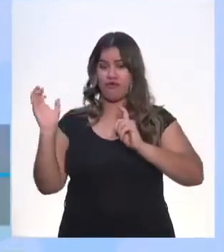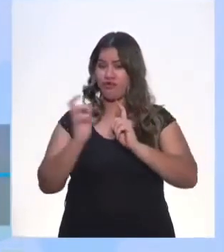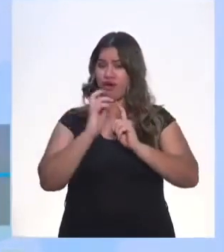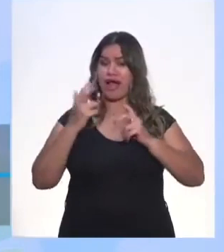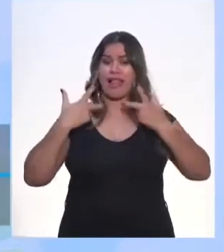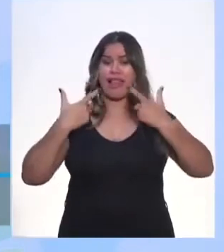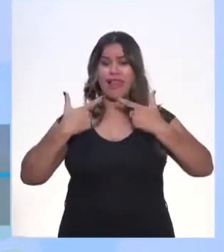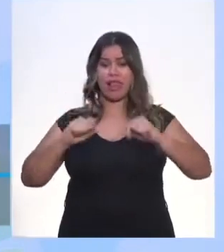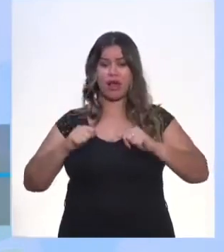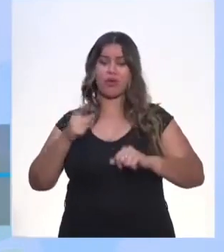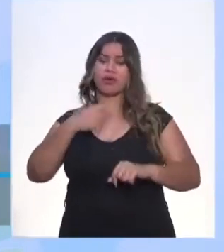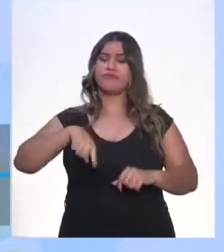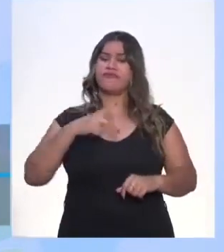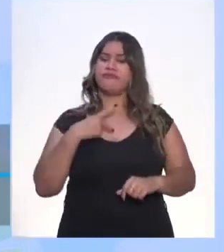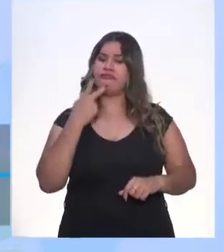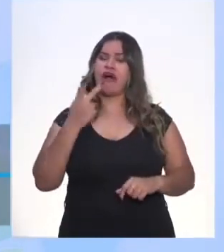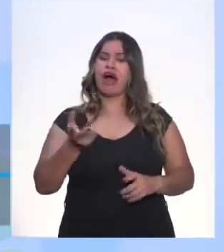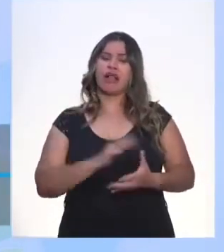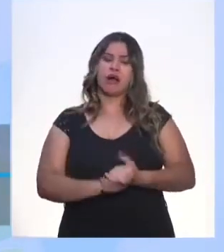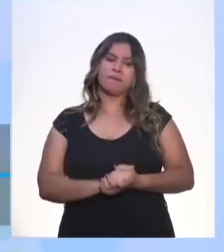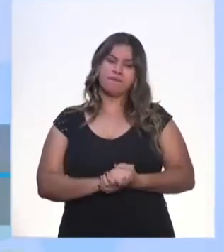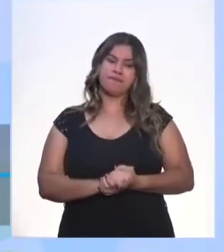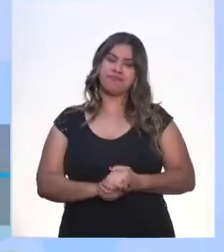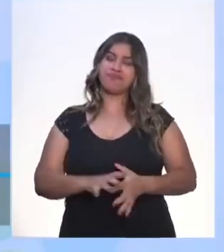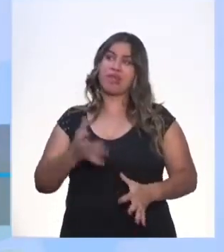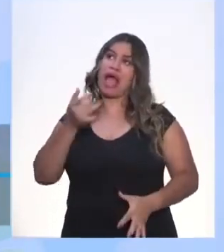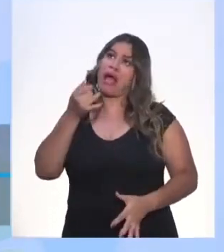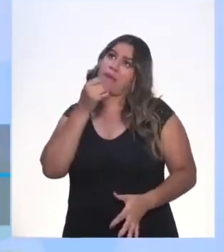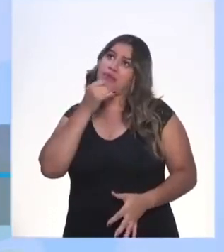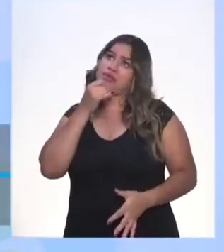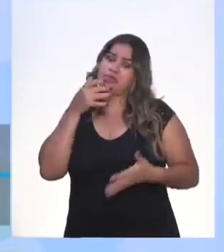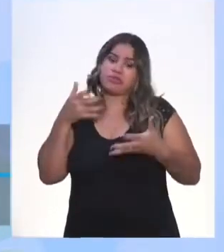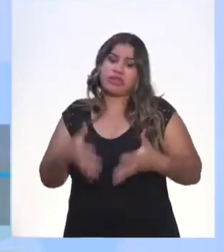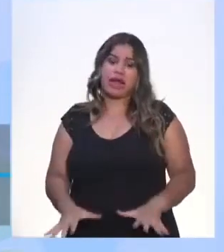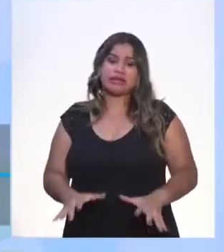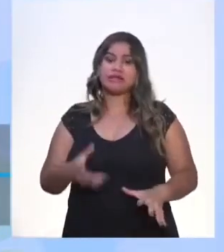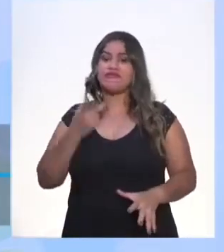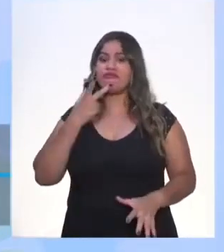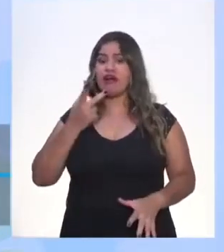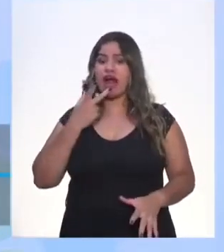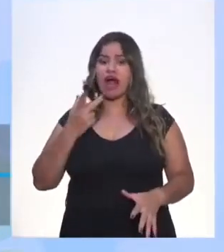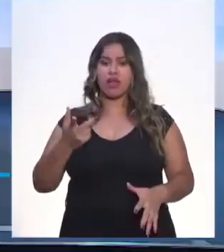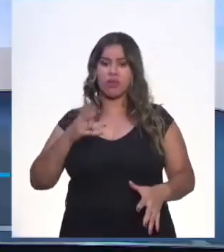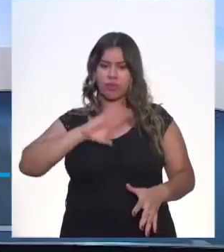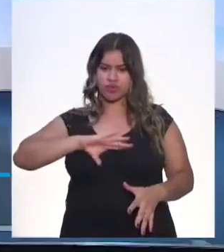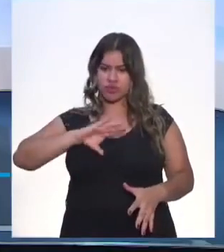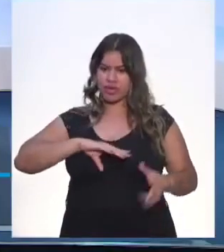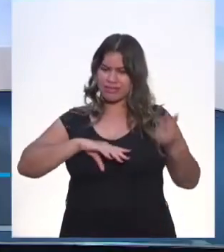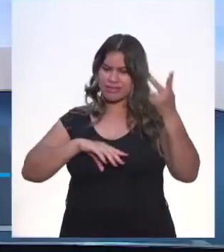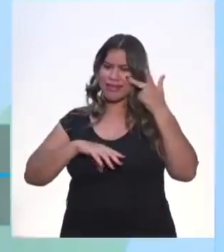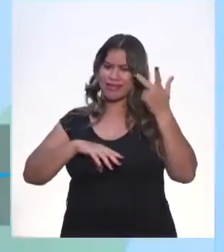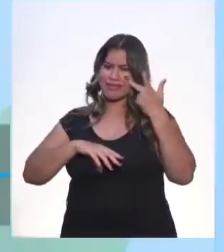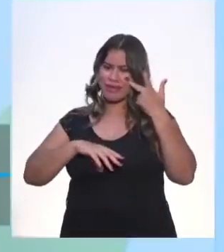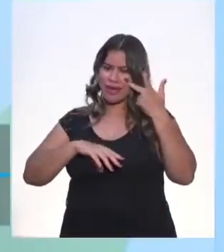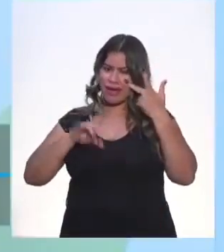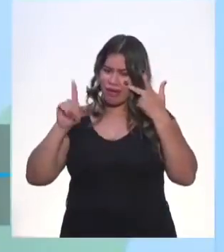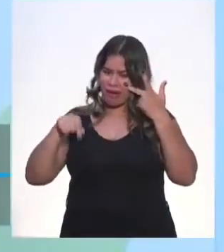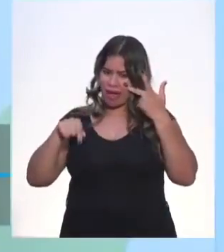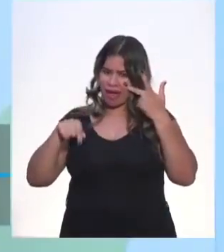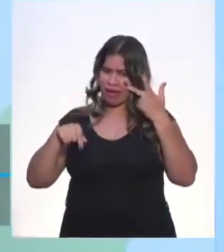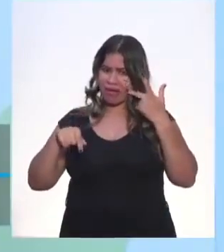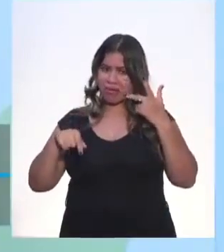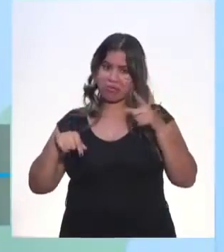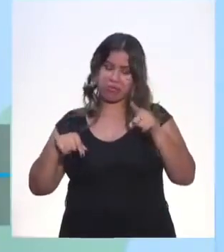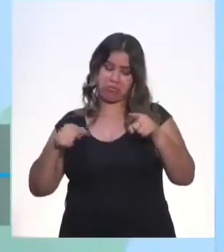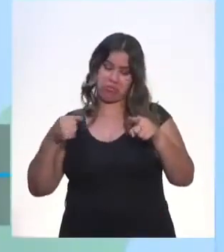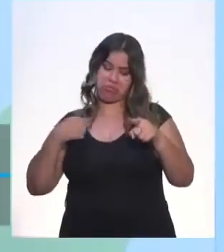que nós falamos, né? A gente fala assim, poxa, desde que eu nasci eu falo português. É natural, Fabiana? Eu não sei, para você pode